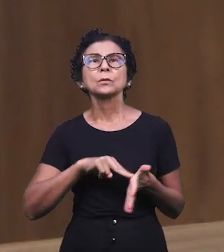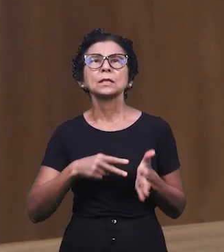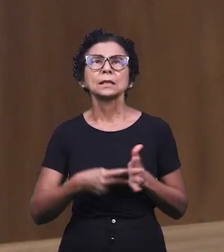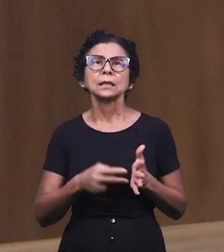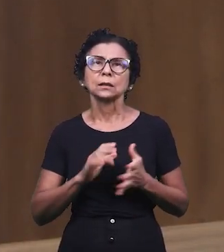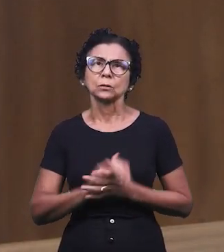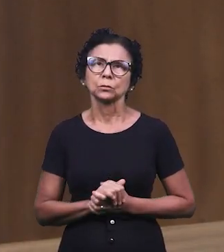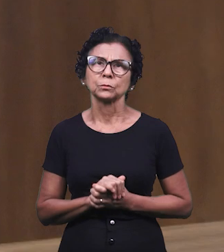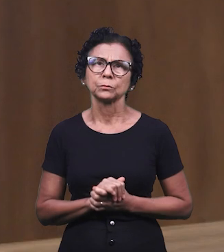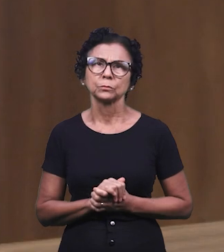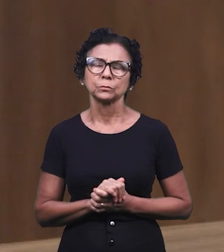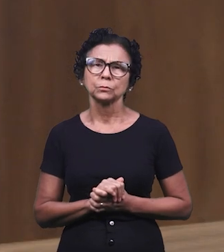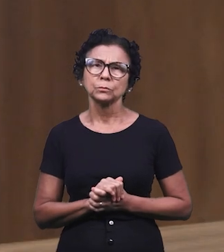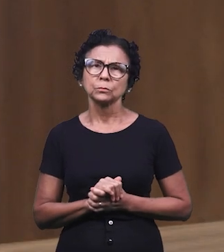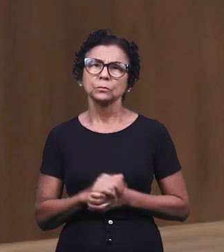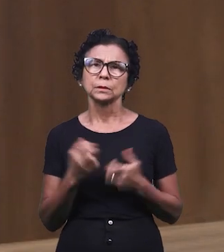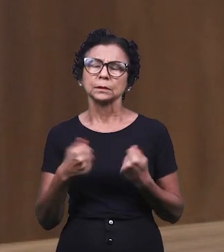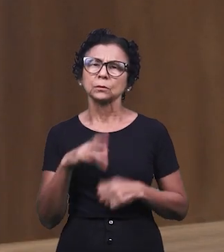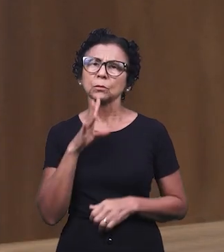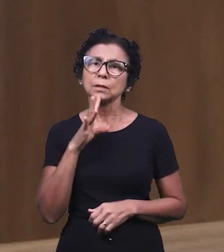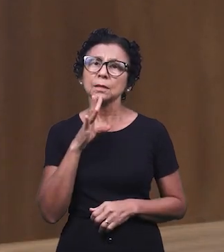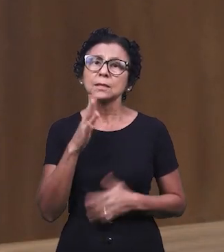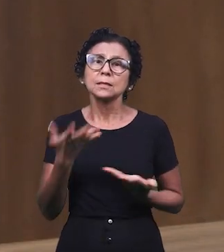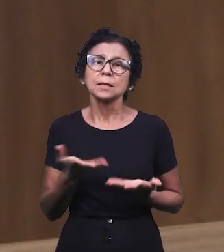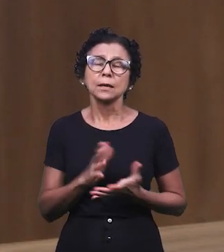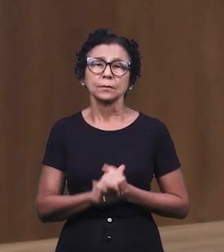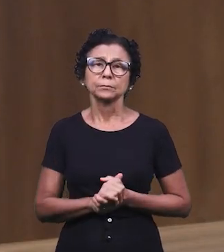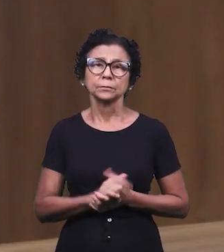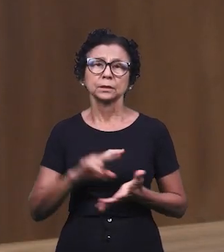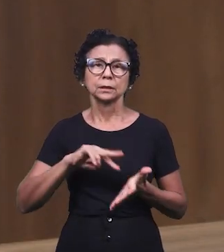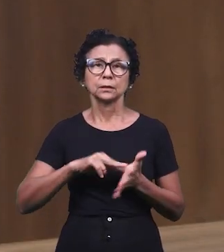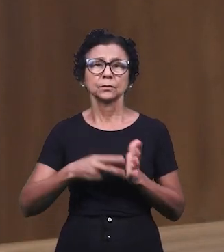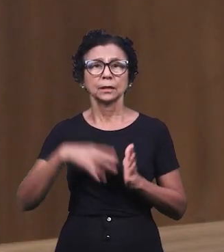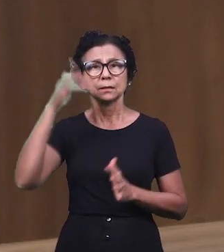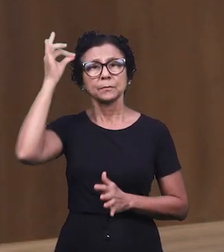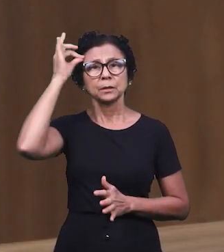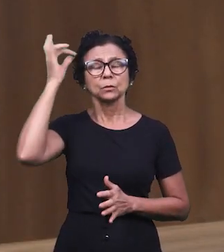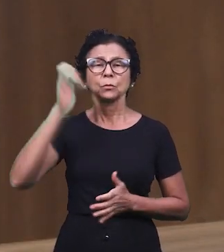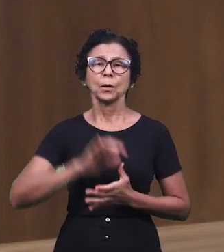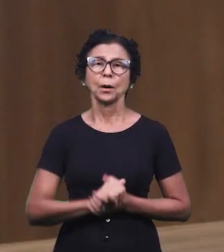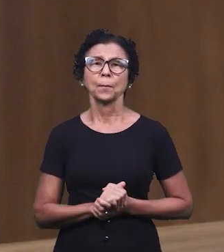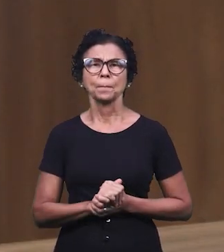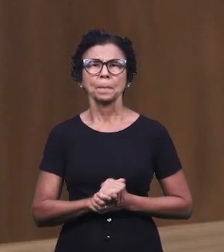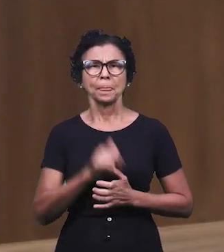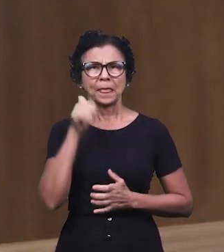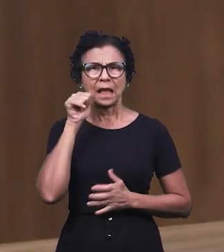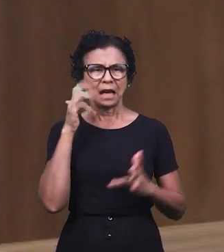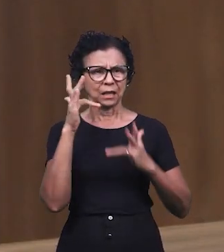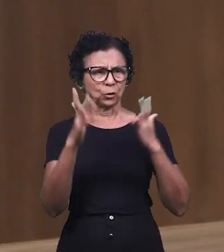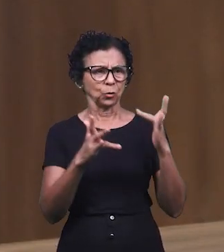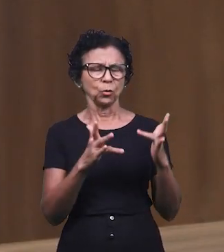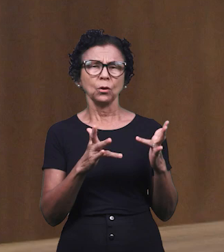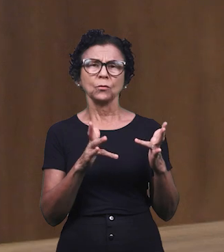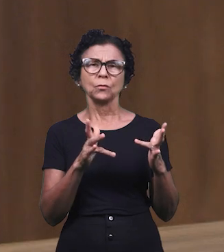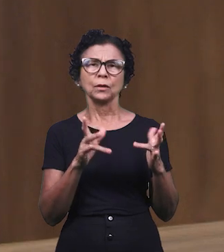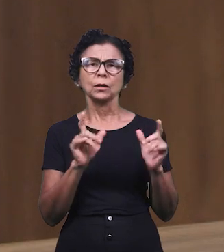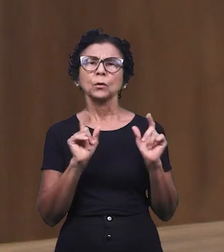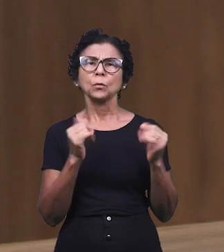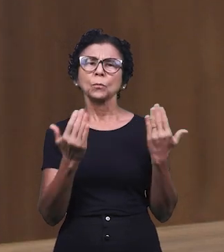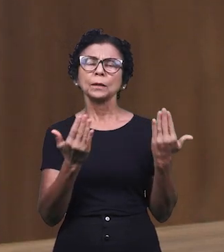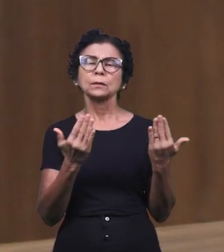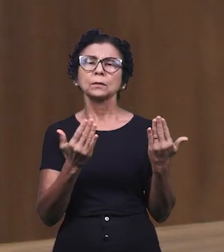Tem um significado, a gente precisa conhecer. Né? Quem é a noiva? É a igreja fiel. Então eu vou trazer esse elemento. Quem